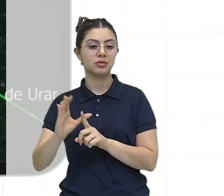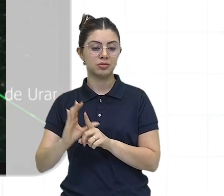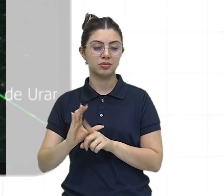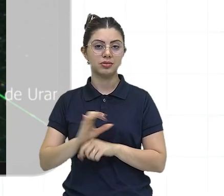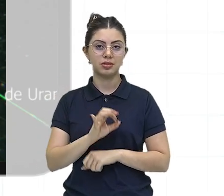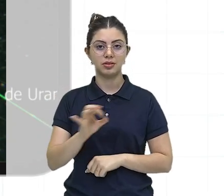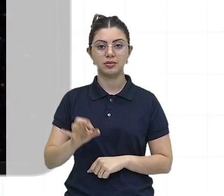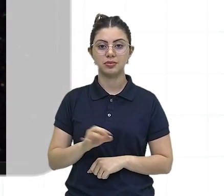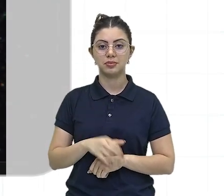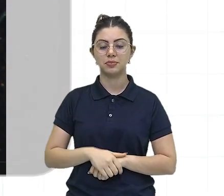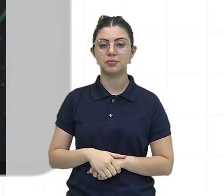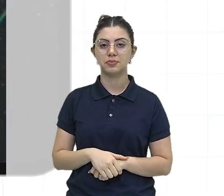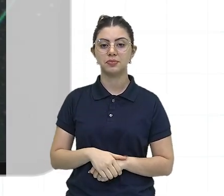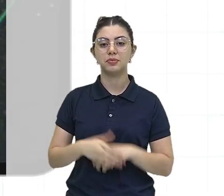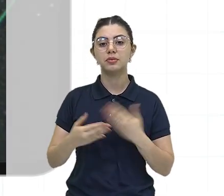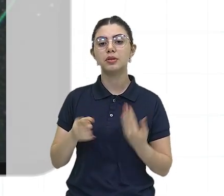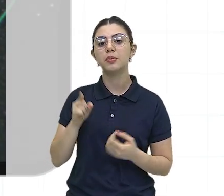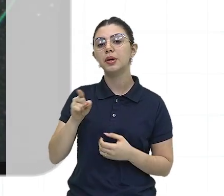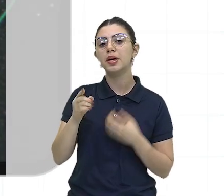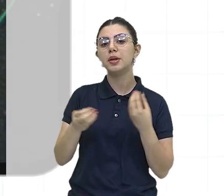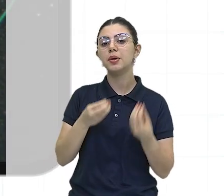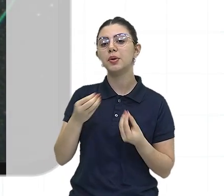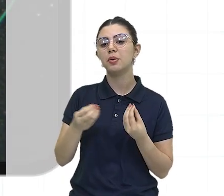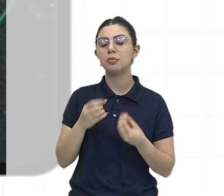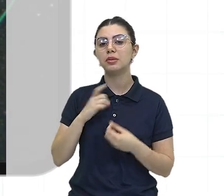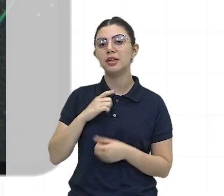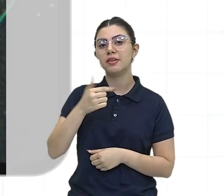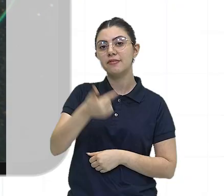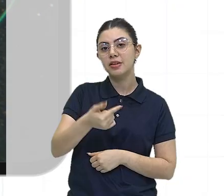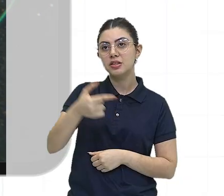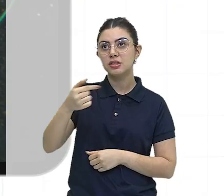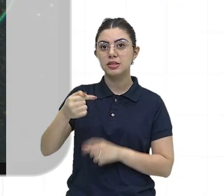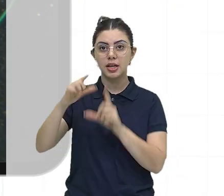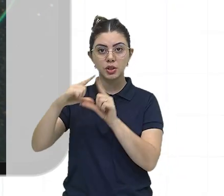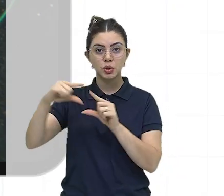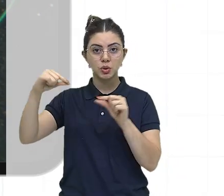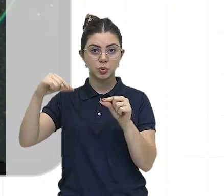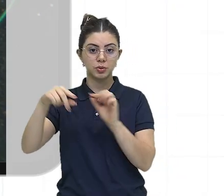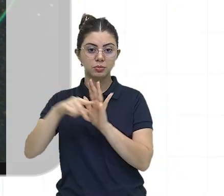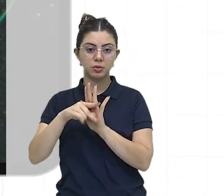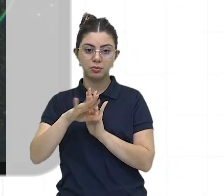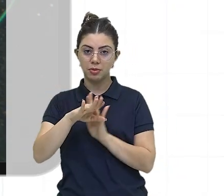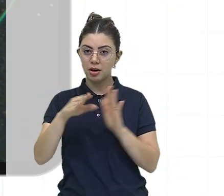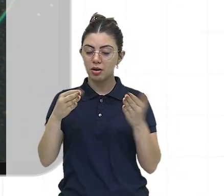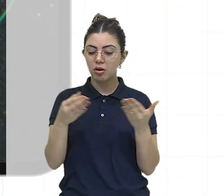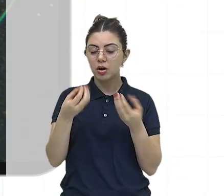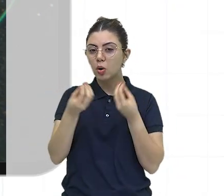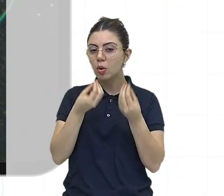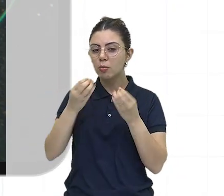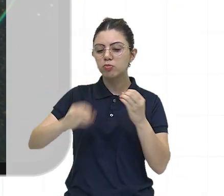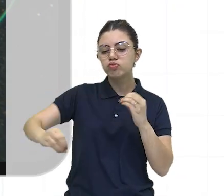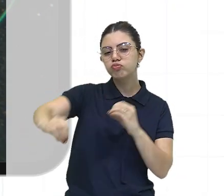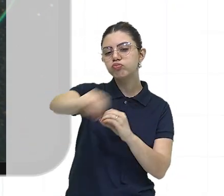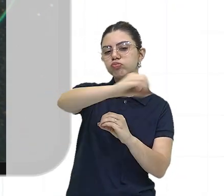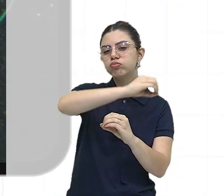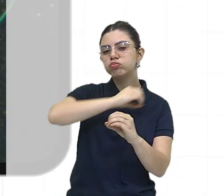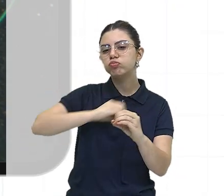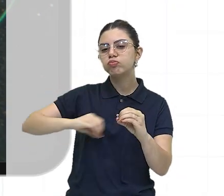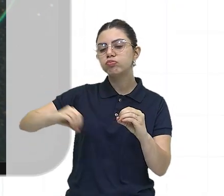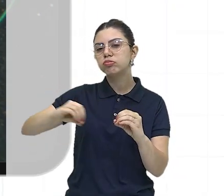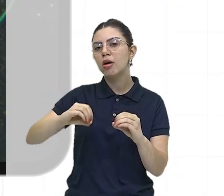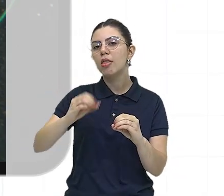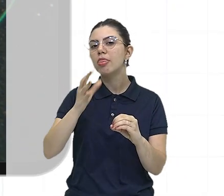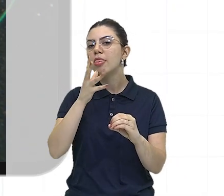ter 27 satélites naturais. Vocês estão vendo agora a órbita dele, que